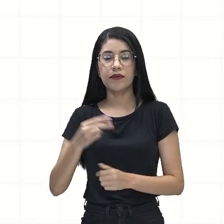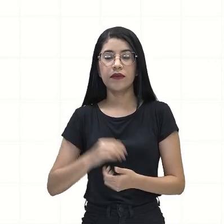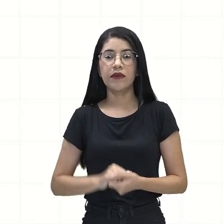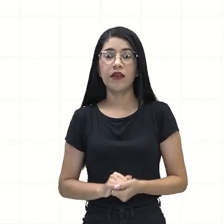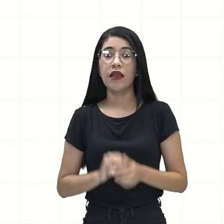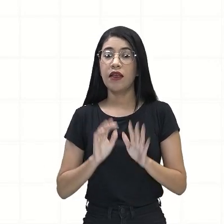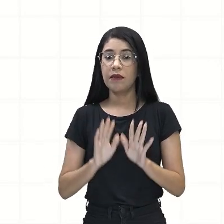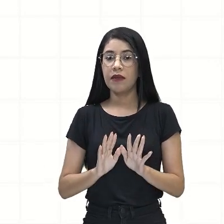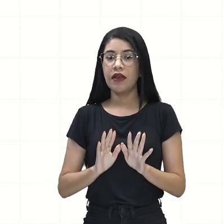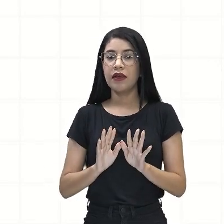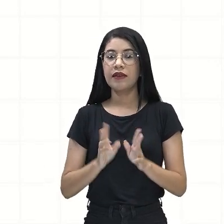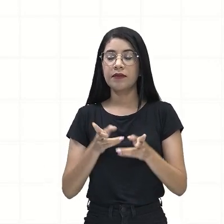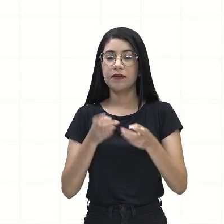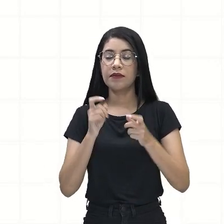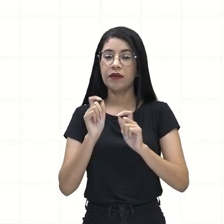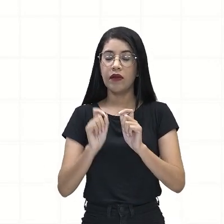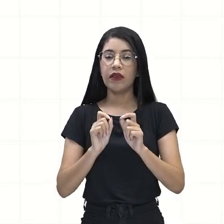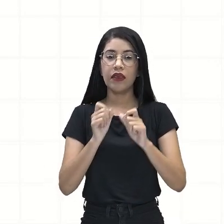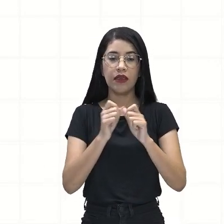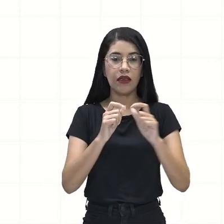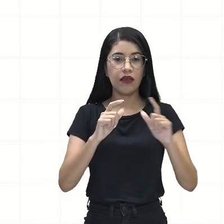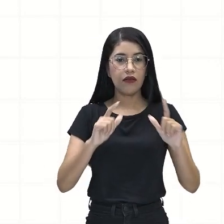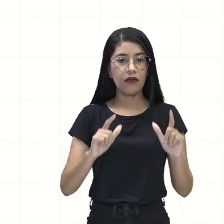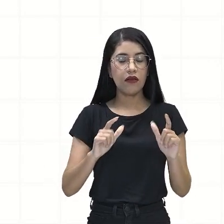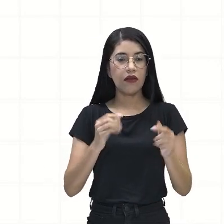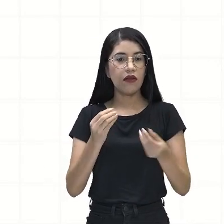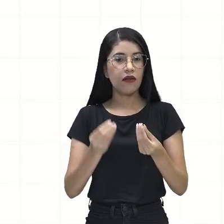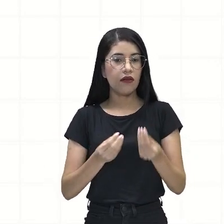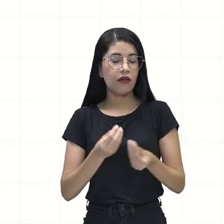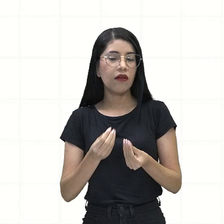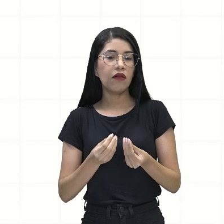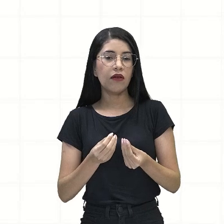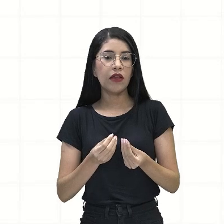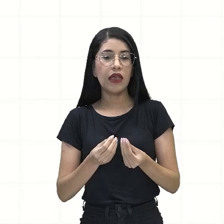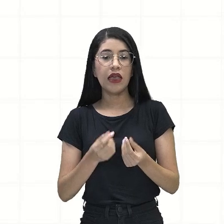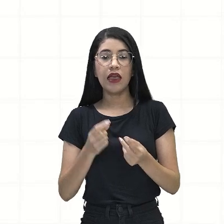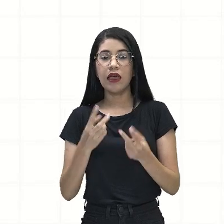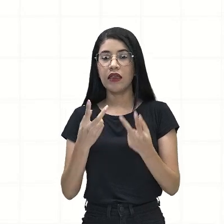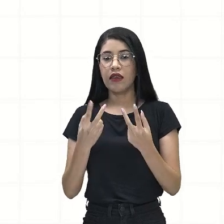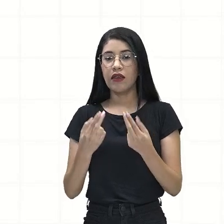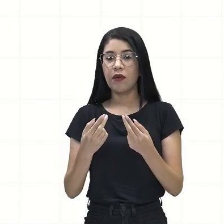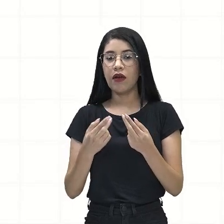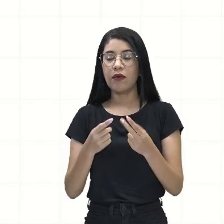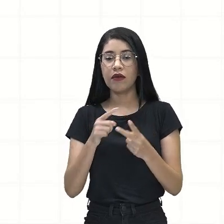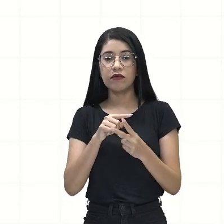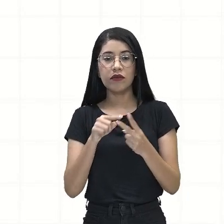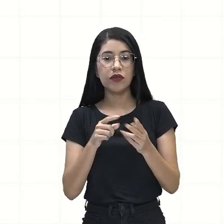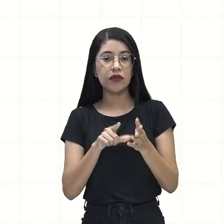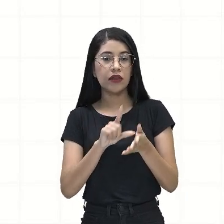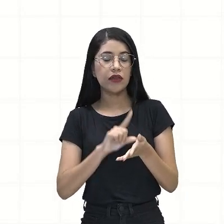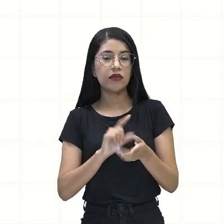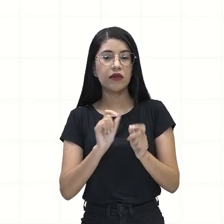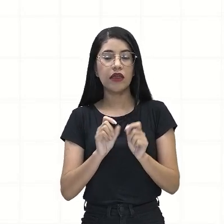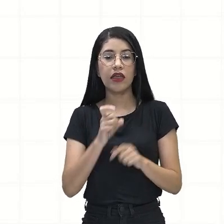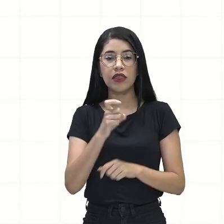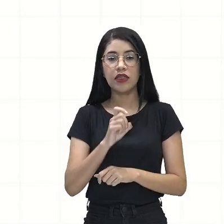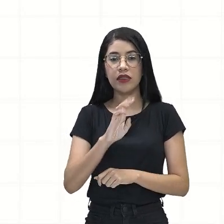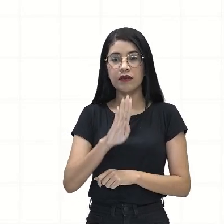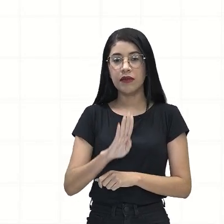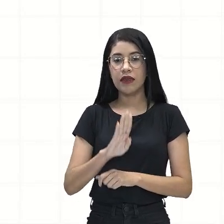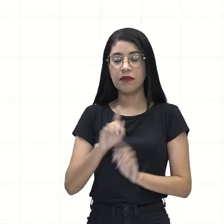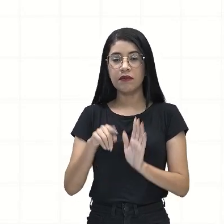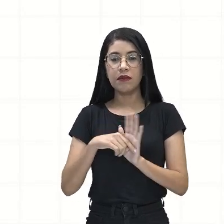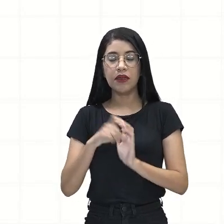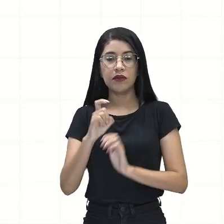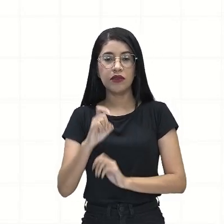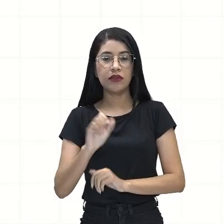veja que essa fórmula, ela está lembrando aí as outras duas, né? Porque, ó, x do B menos o x do A. A